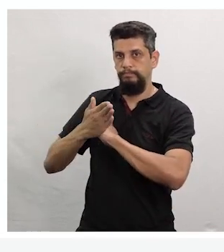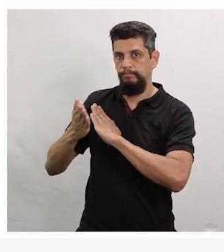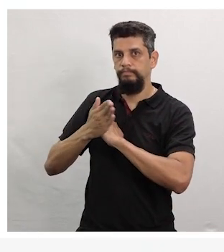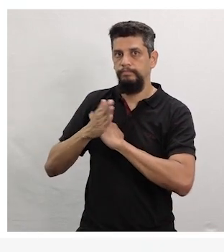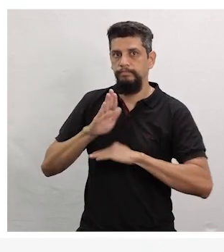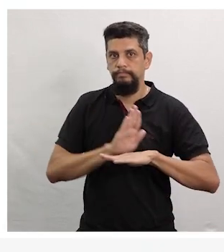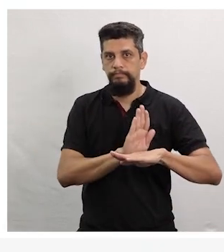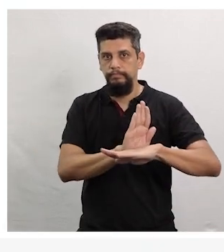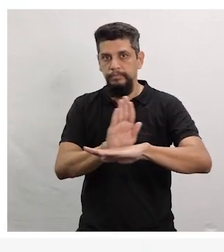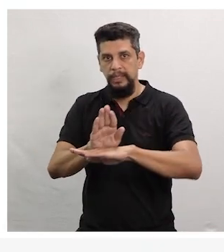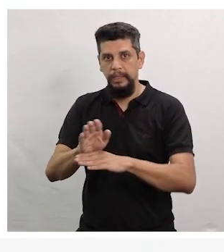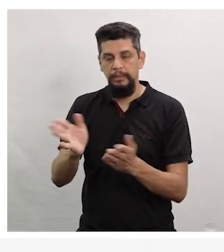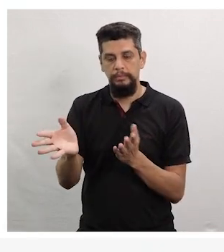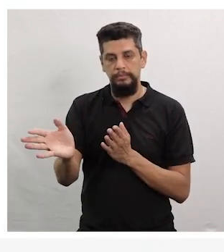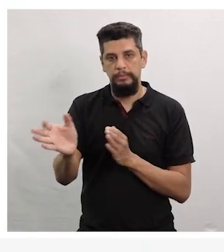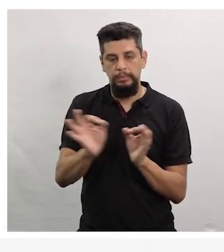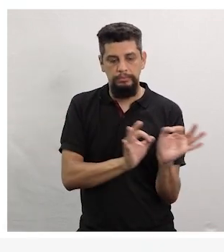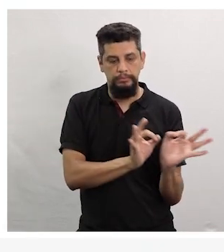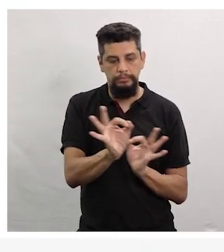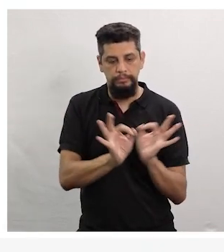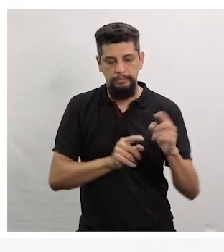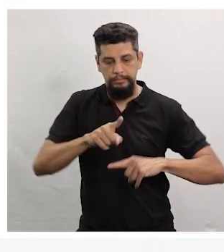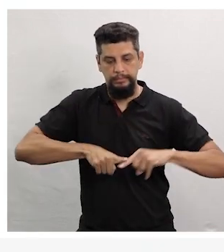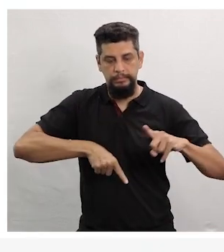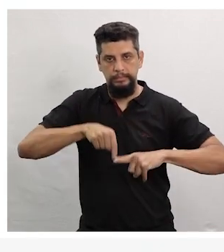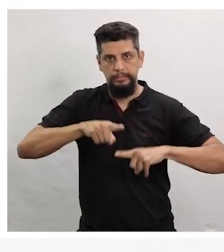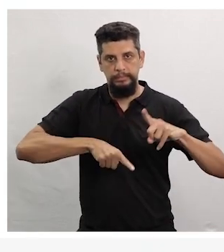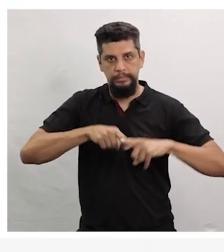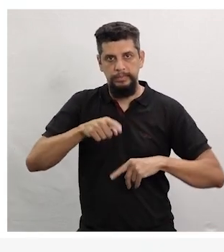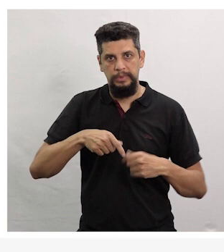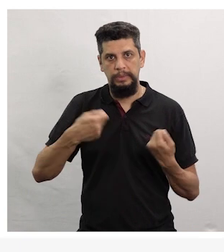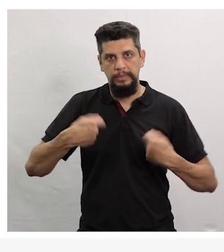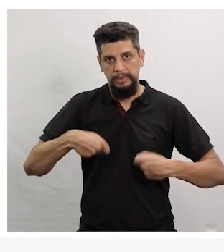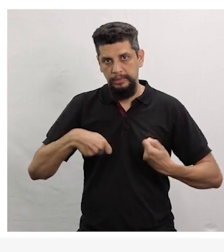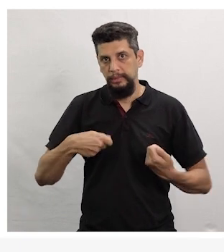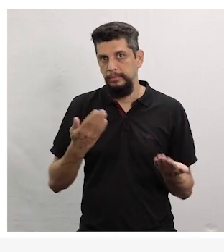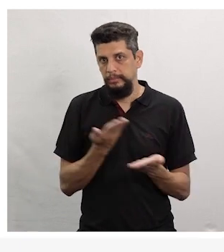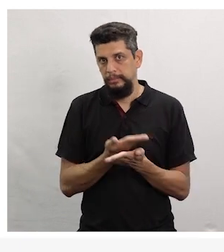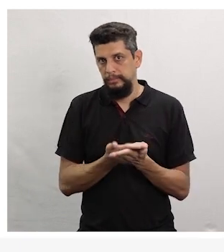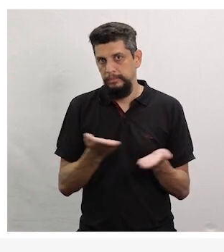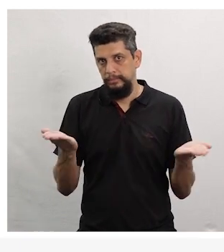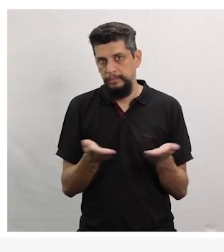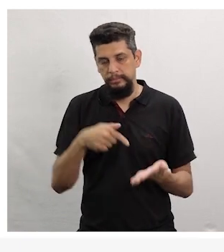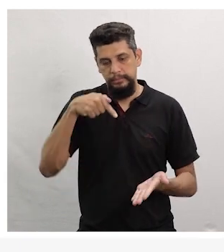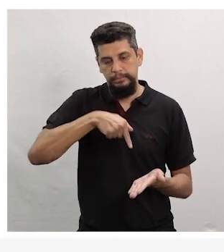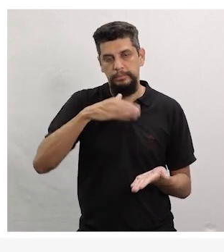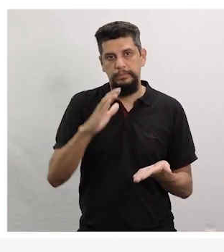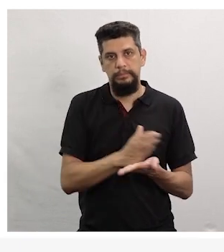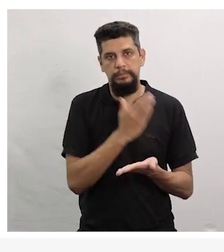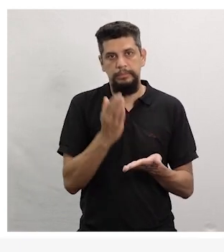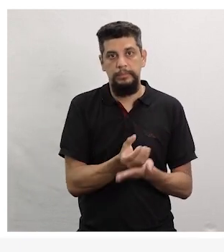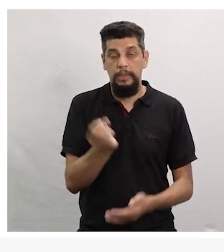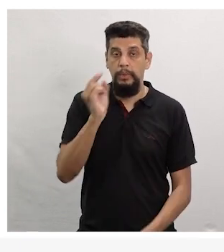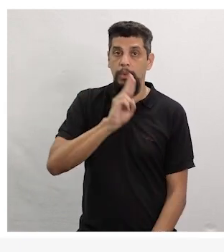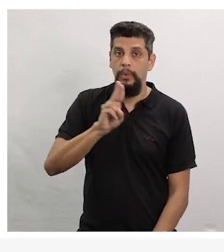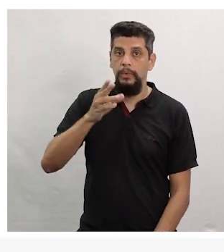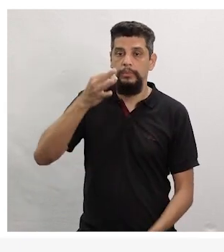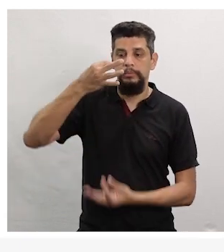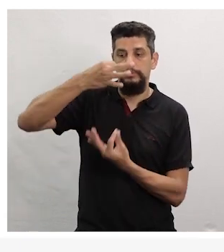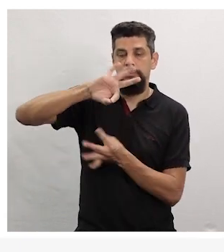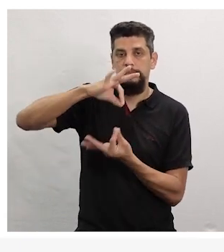né então vamos organizar o material organizar o que precisamos caderno ou folha de